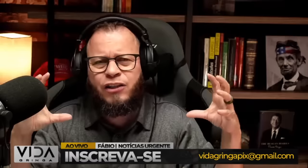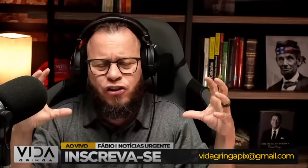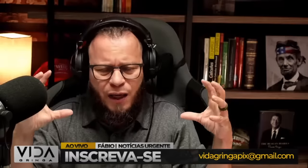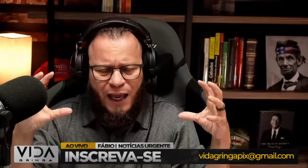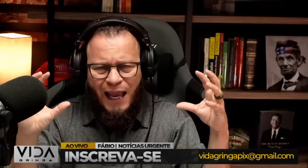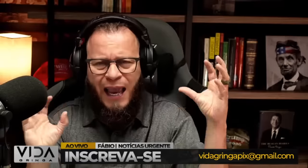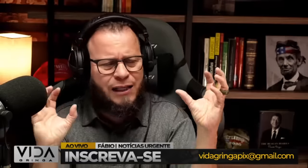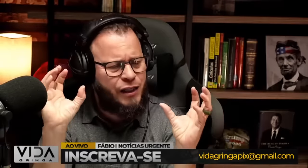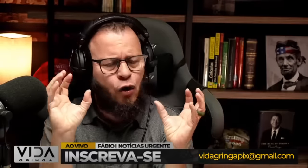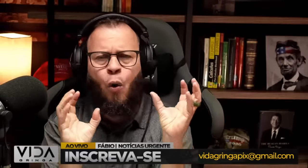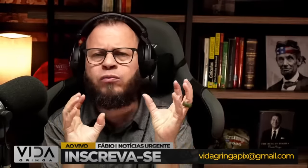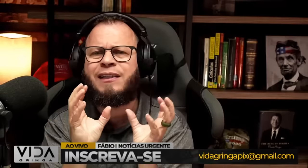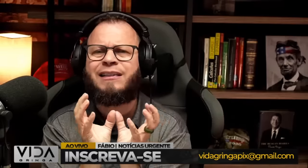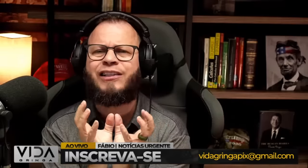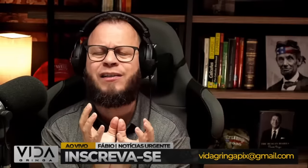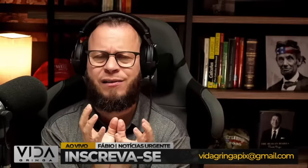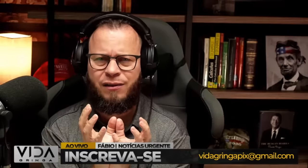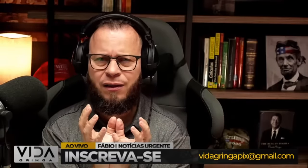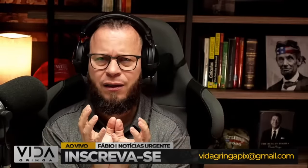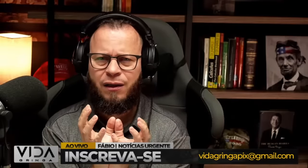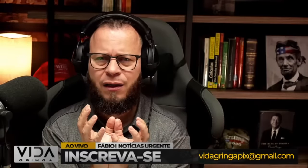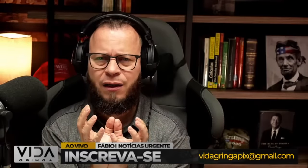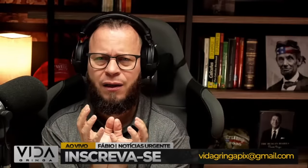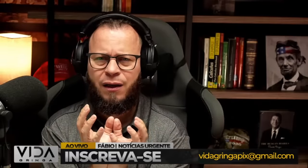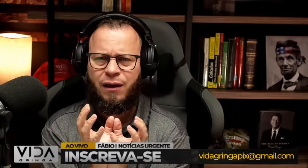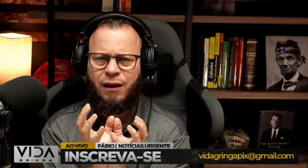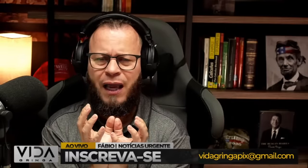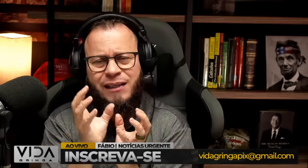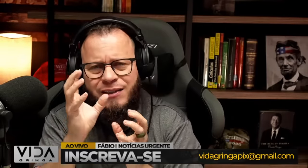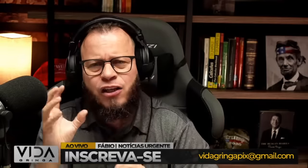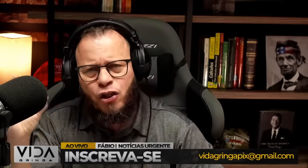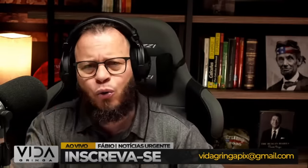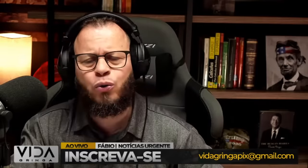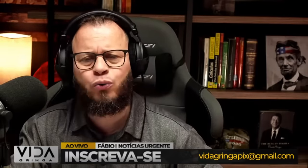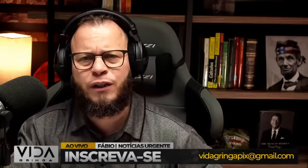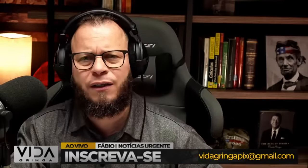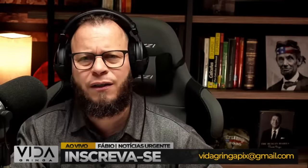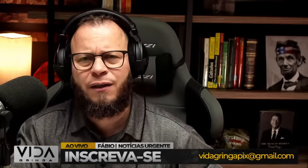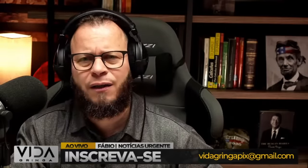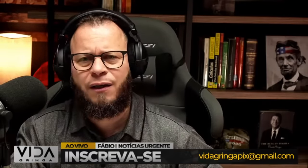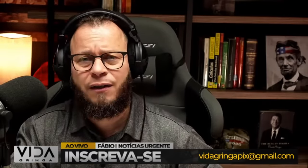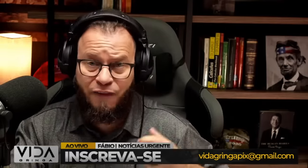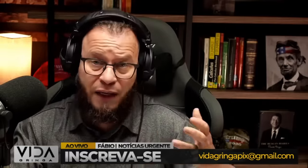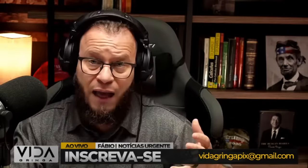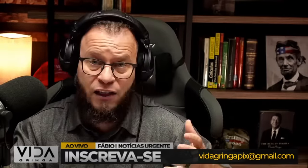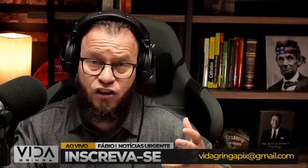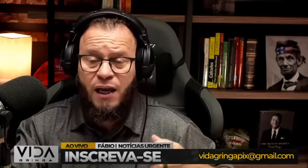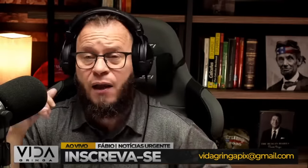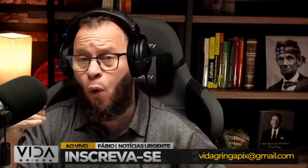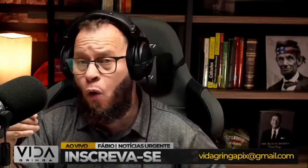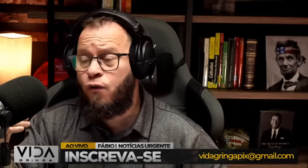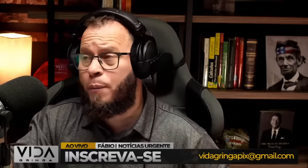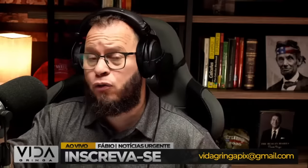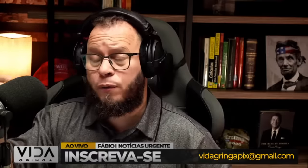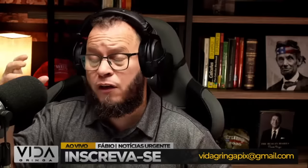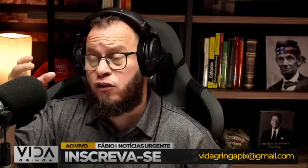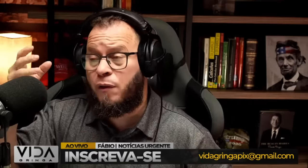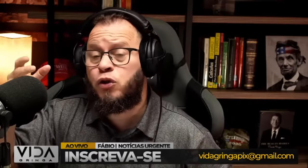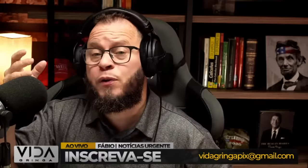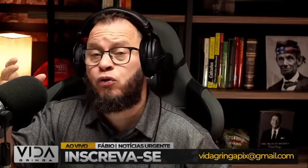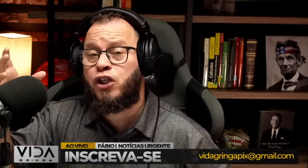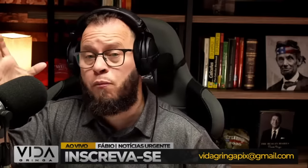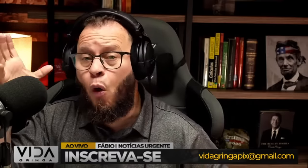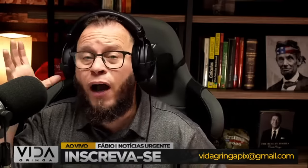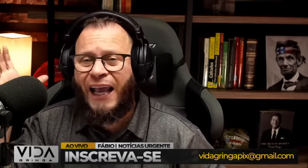jornalista ele se contradiz existe tortura na verdade houve